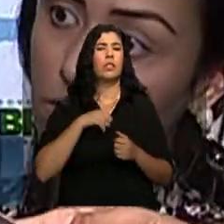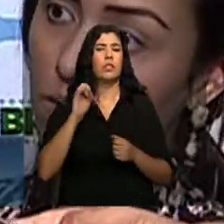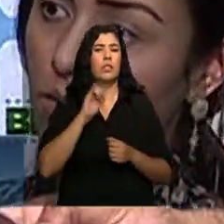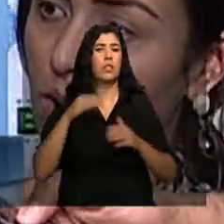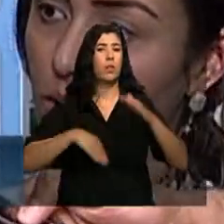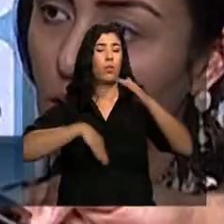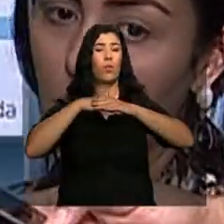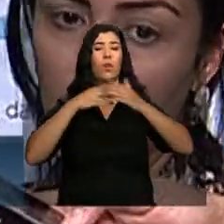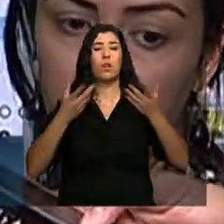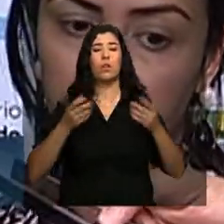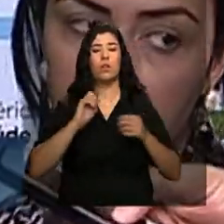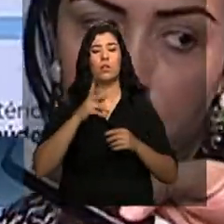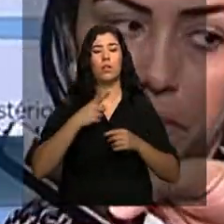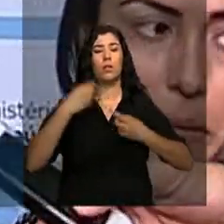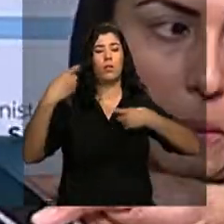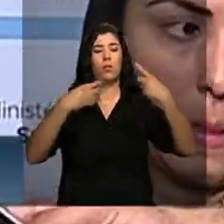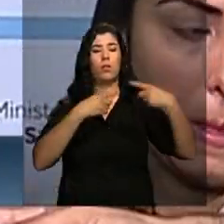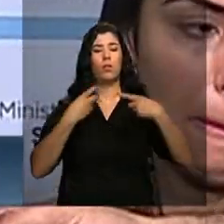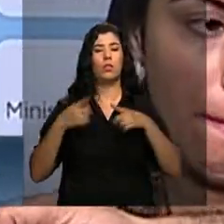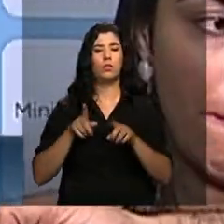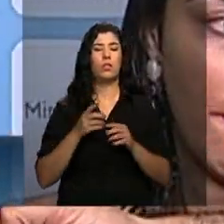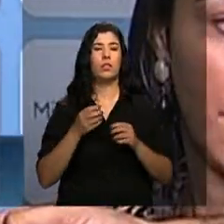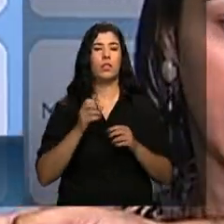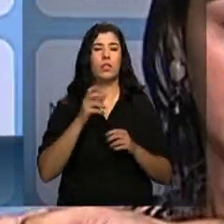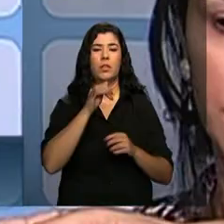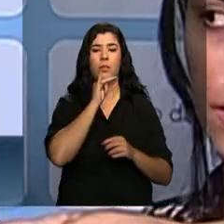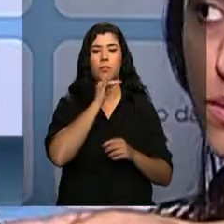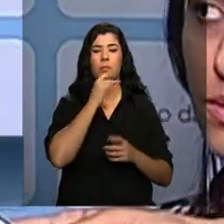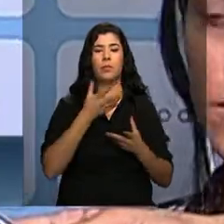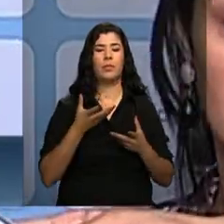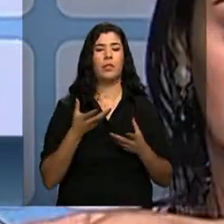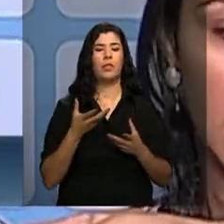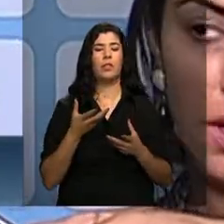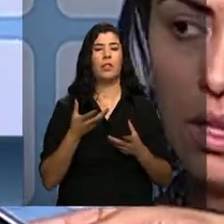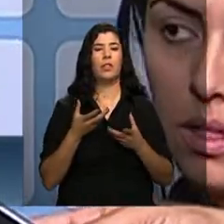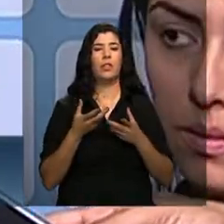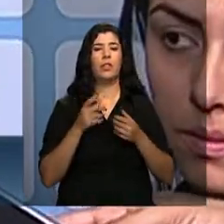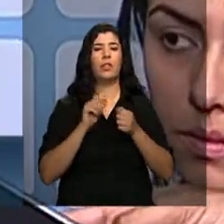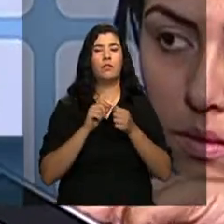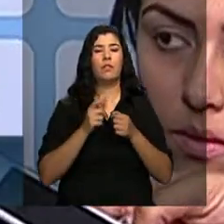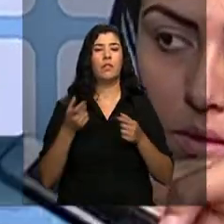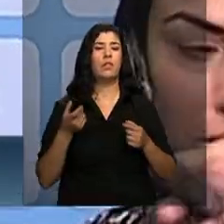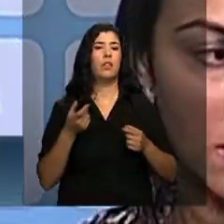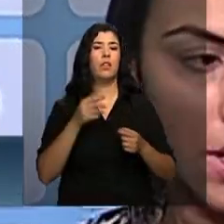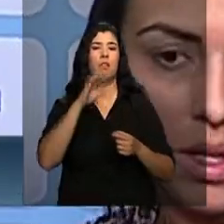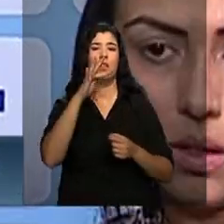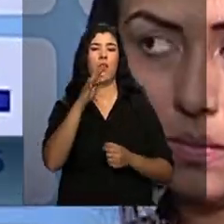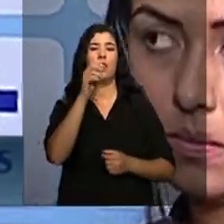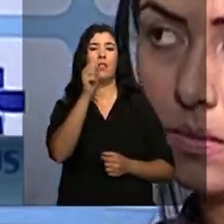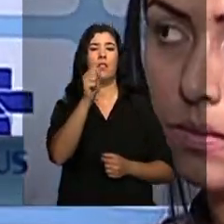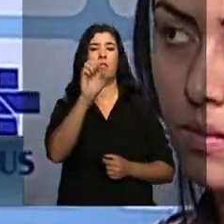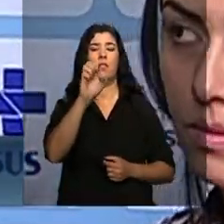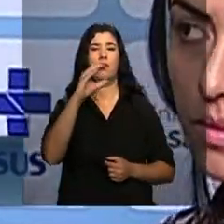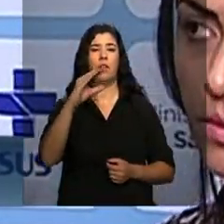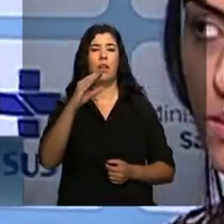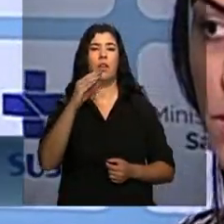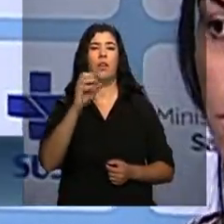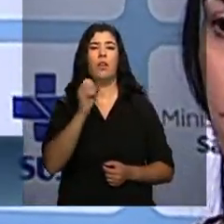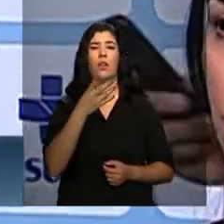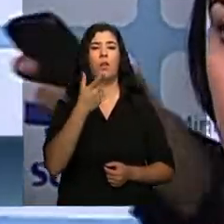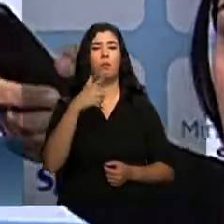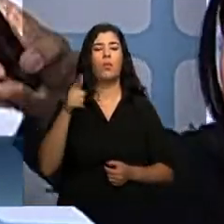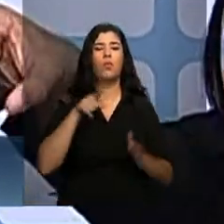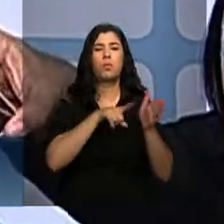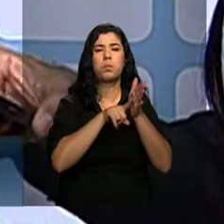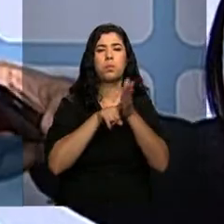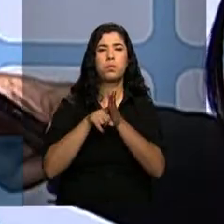seria extra-teto? É essa que era a discussão. Está resolvido. Não, ficou fora. Ficou no FAEC. O que é rastreamento, o que for rastreamento é